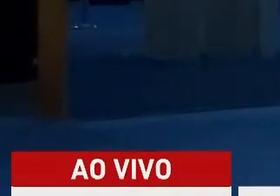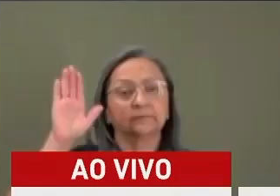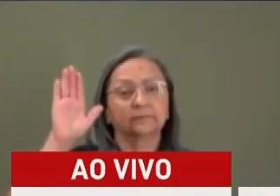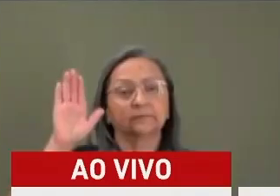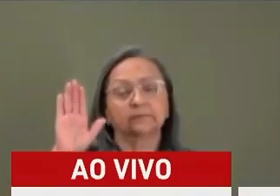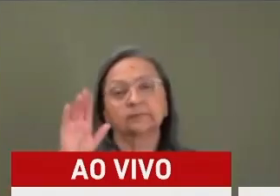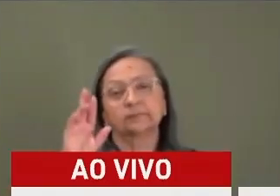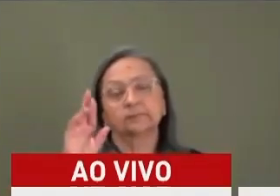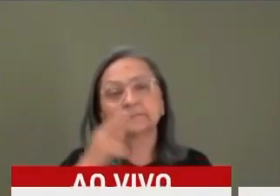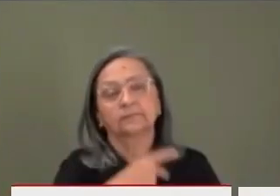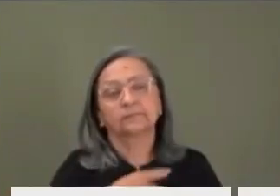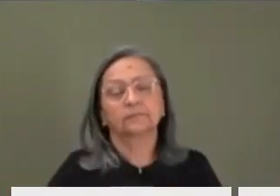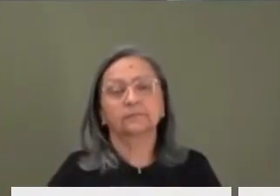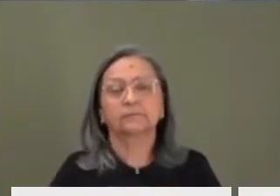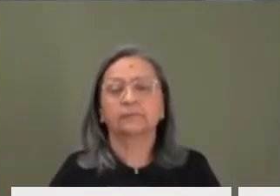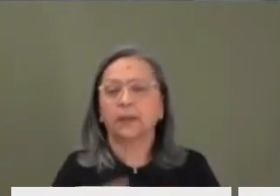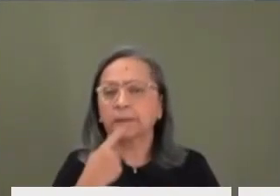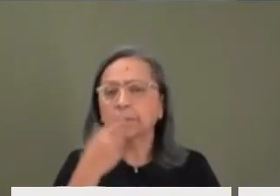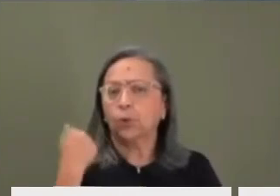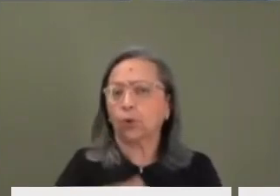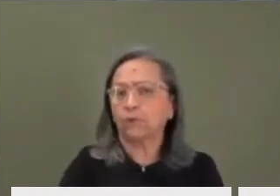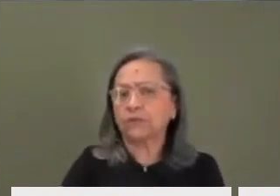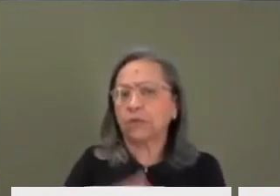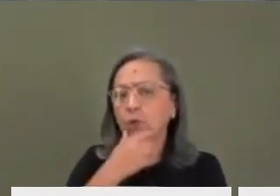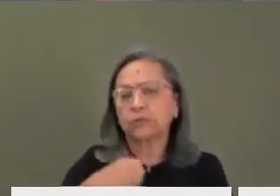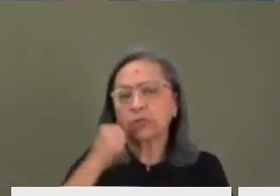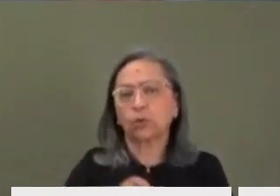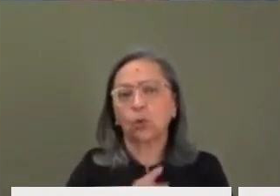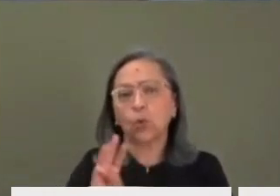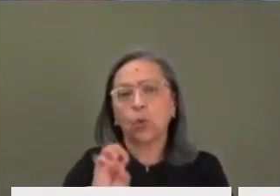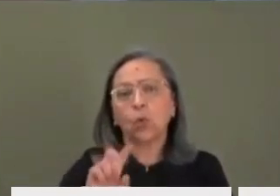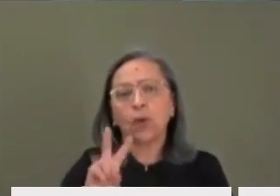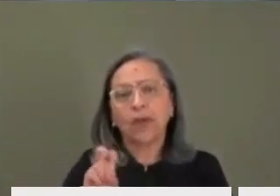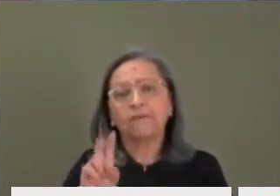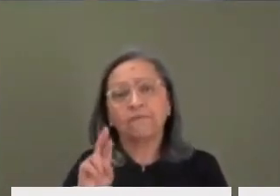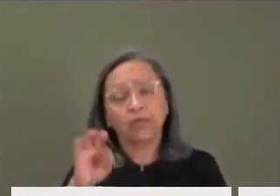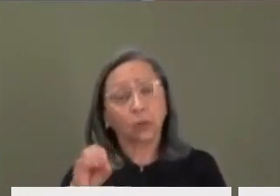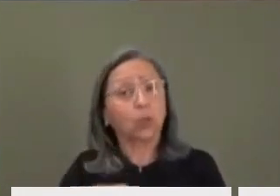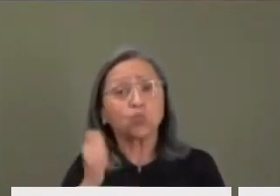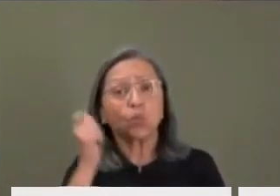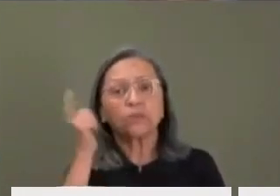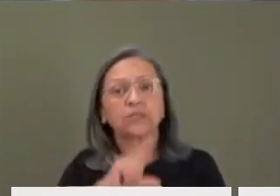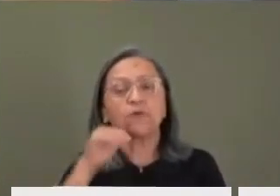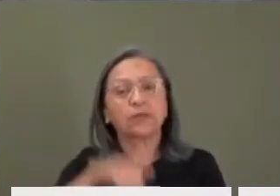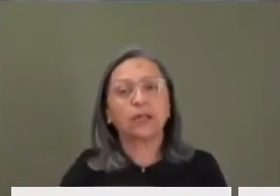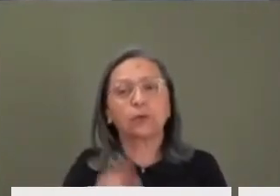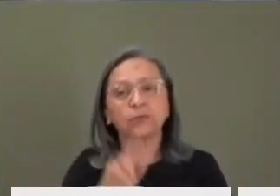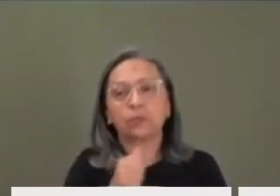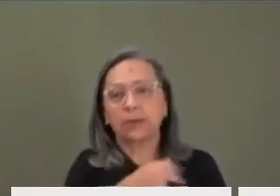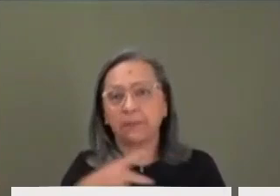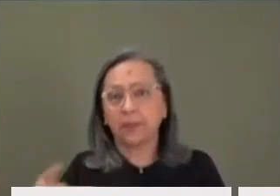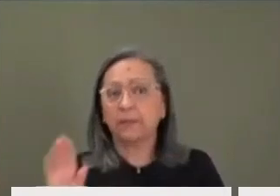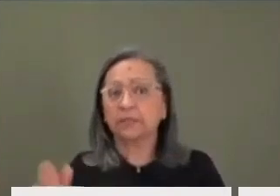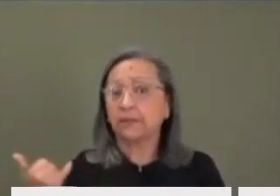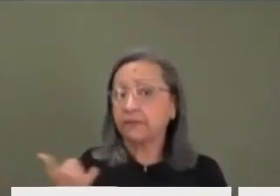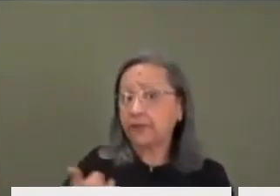ficou estabelecida a dispensa da revalidação de diploma para médicos estrangeiros nos primeiros 4 anos de programa.